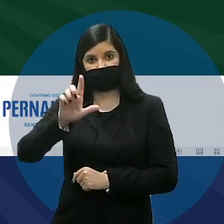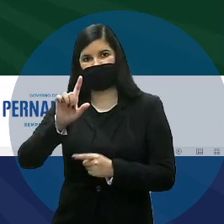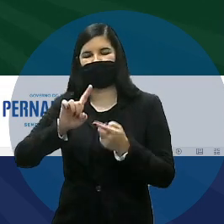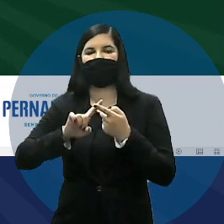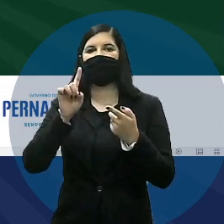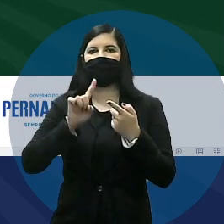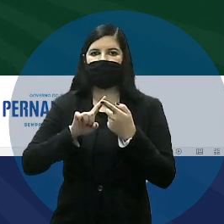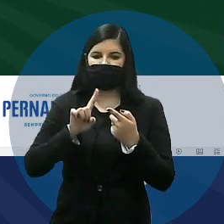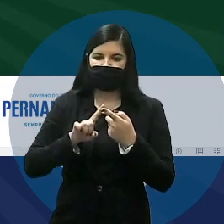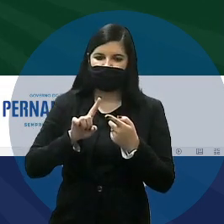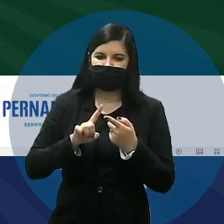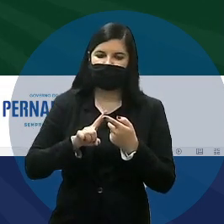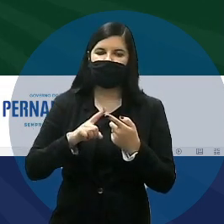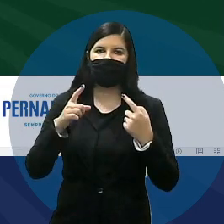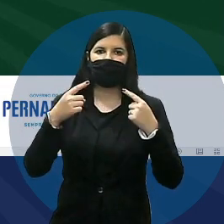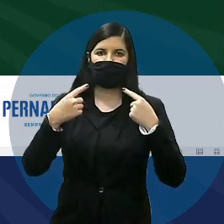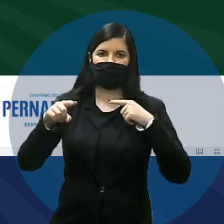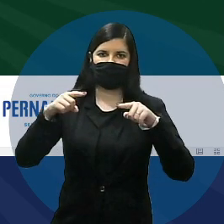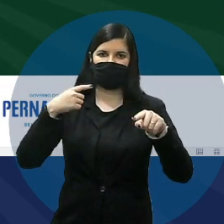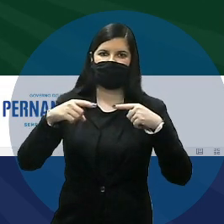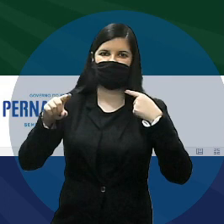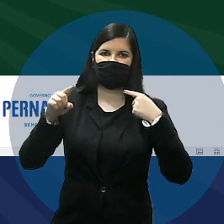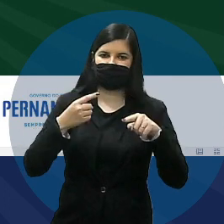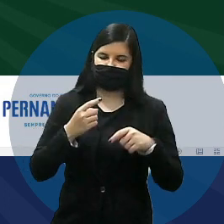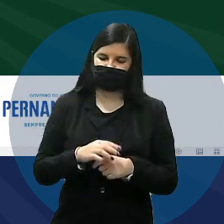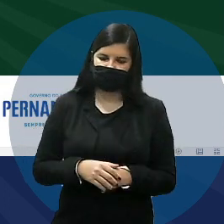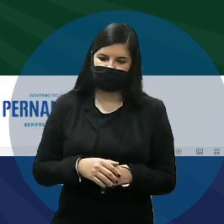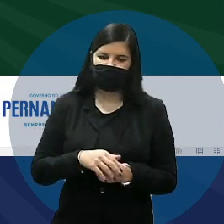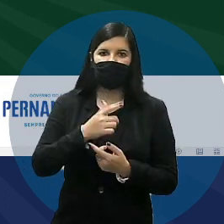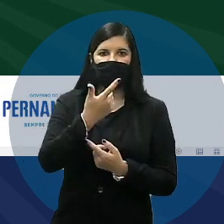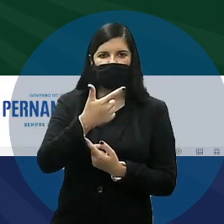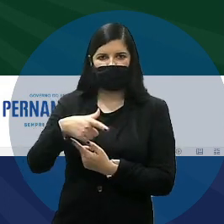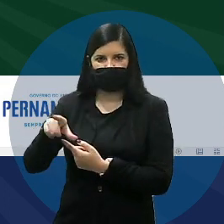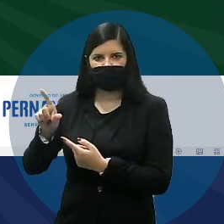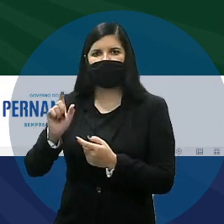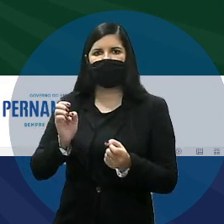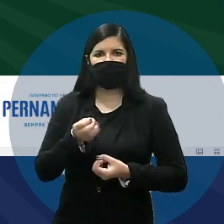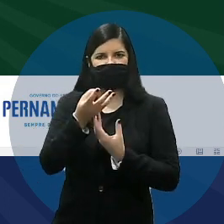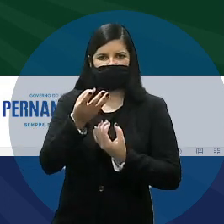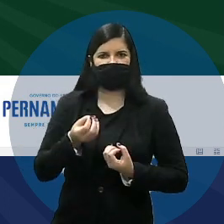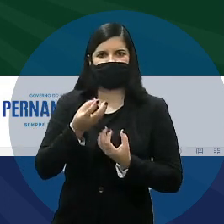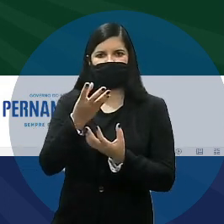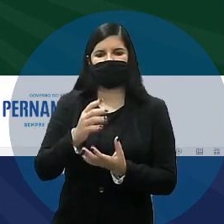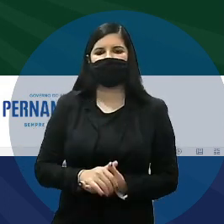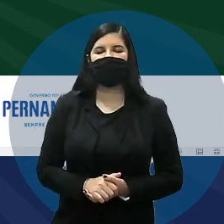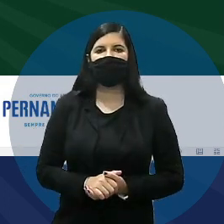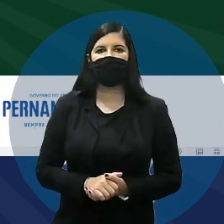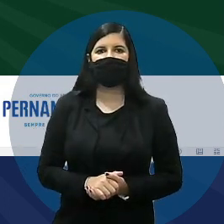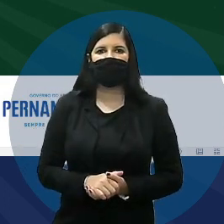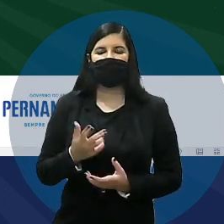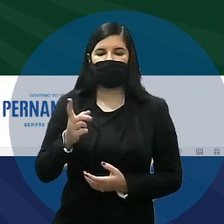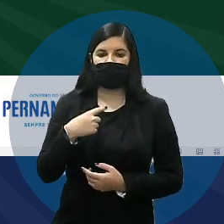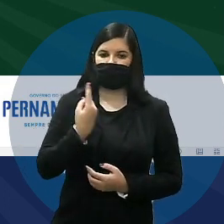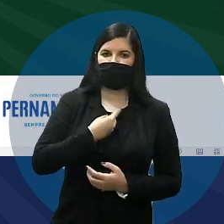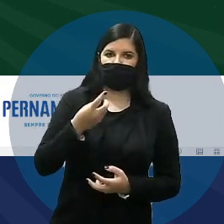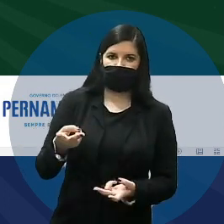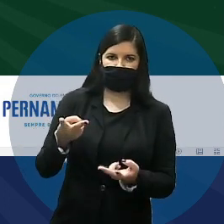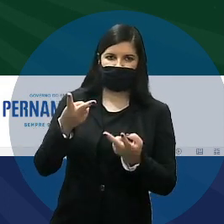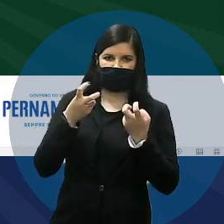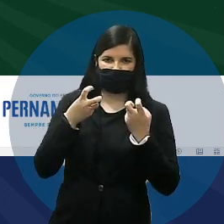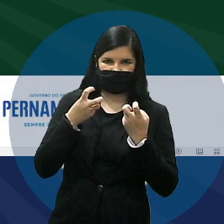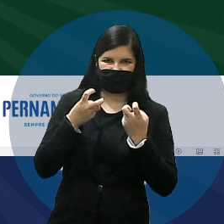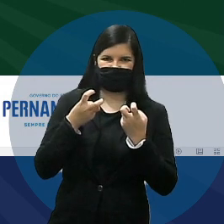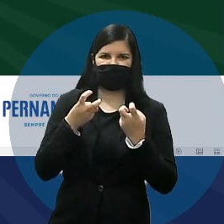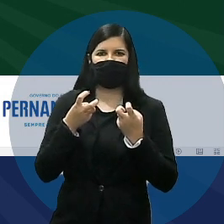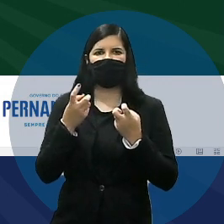como na parte musical. E aí outras expressões também. E a gente foi observando isso, que a gente disse, olha, podemos